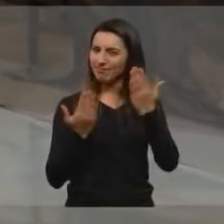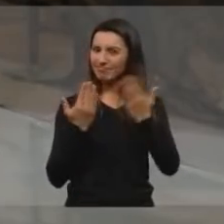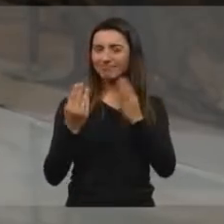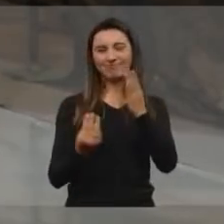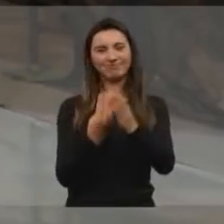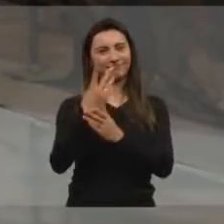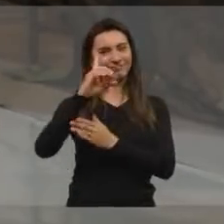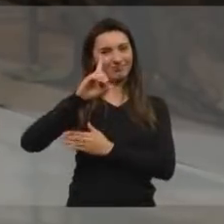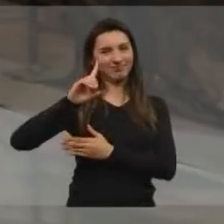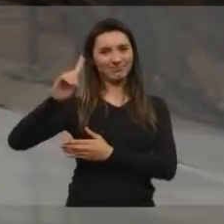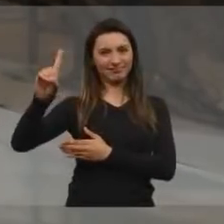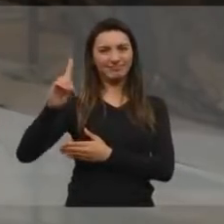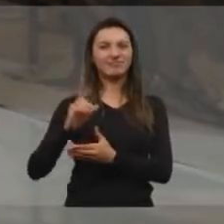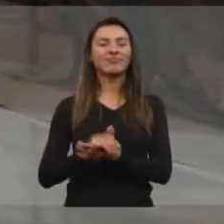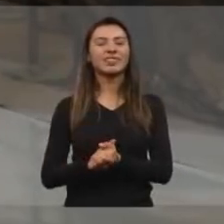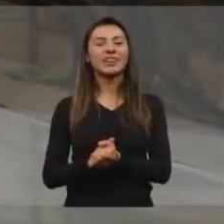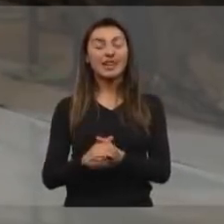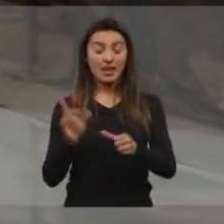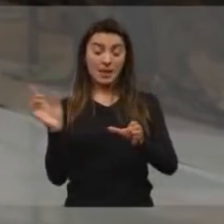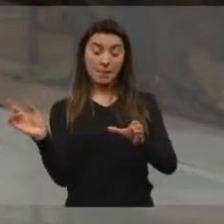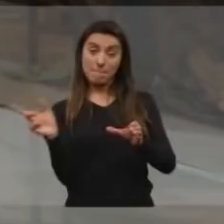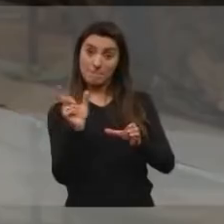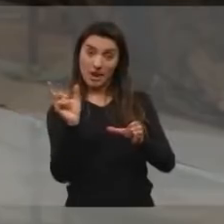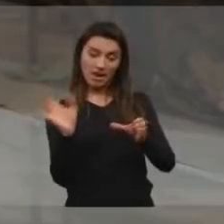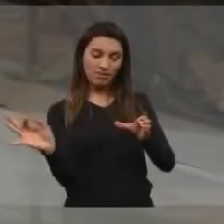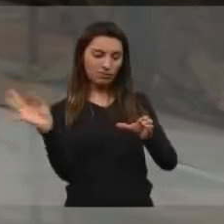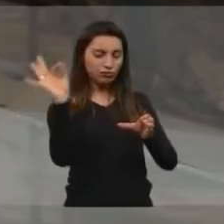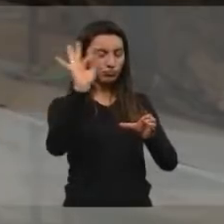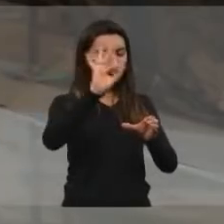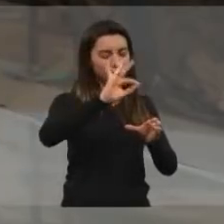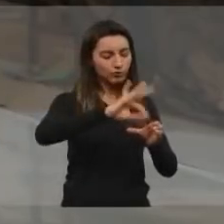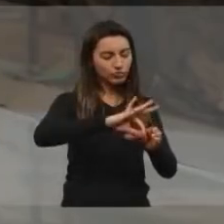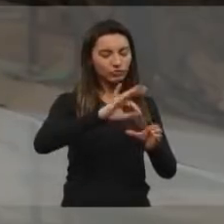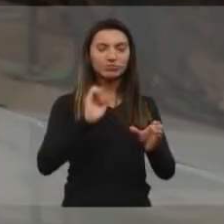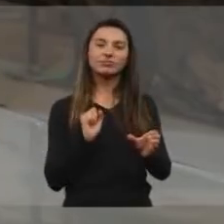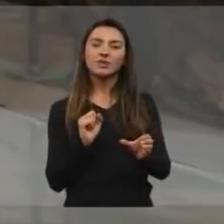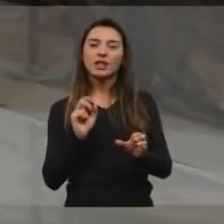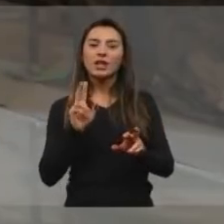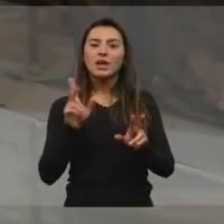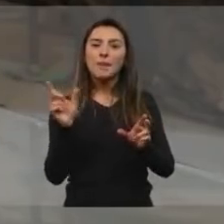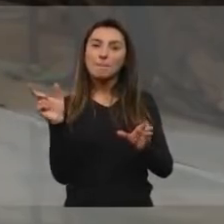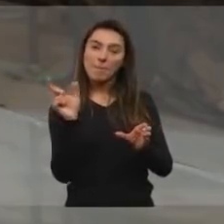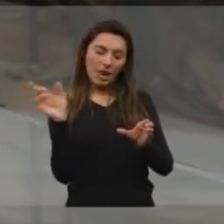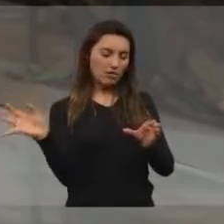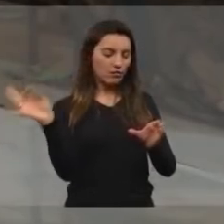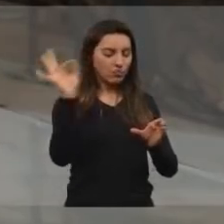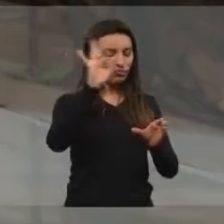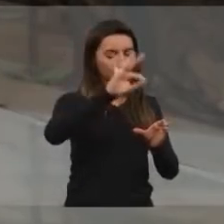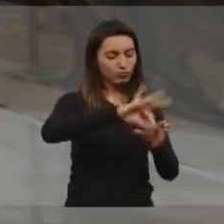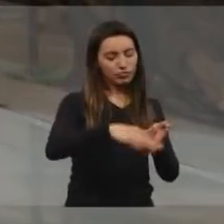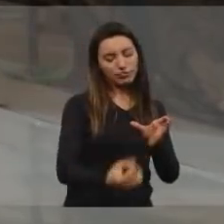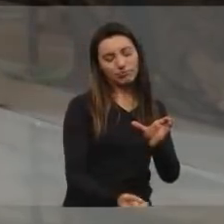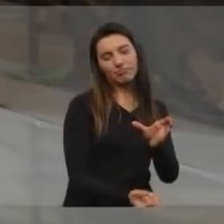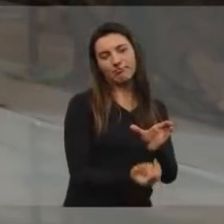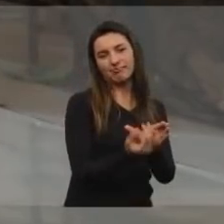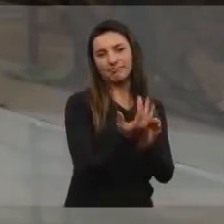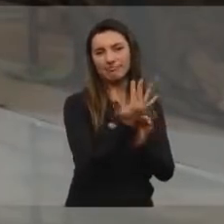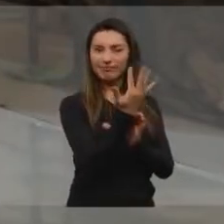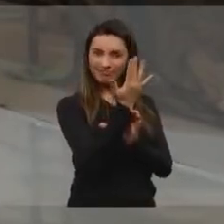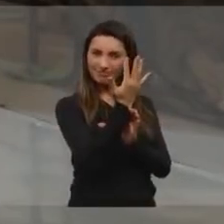com a palavra a semente o verbo se fez carne